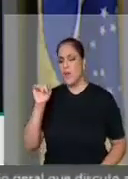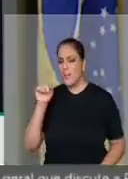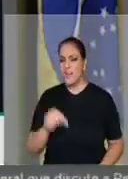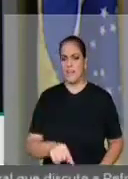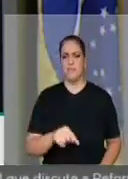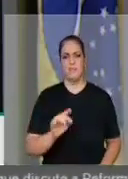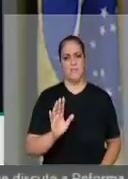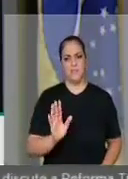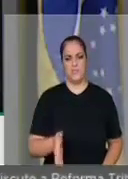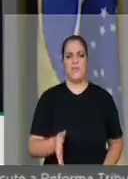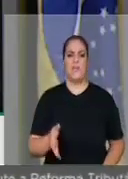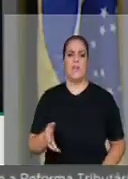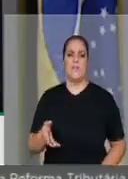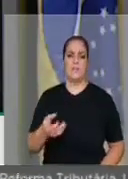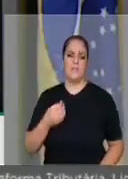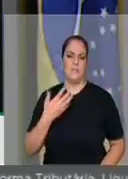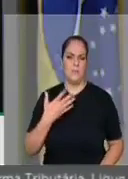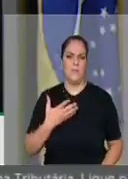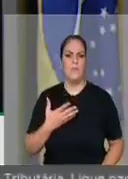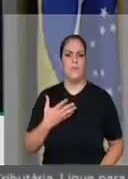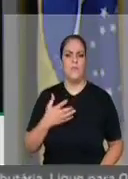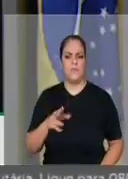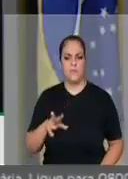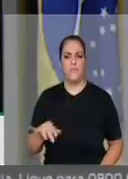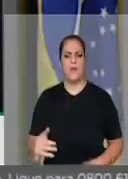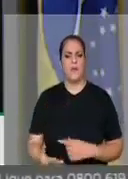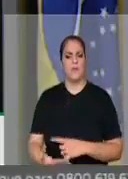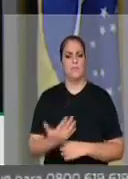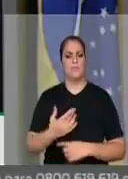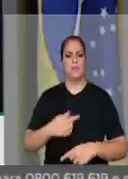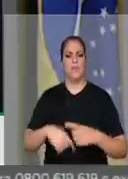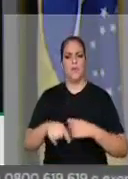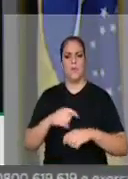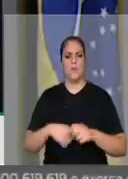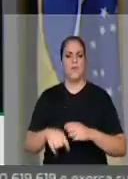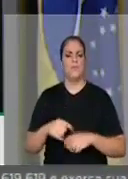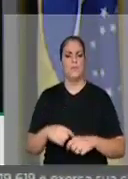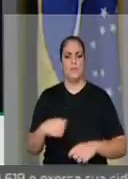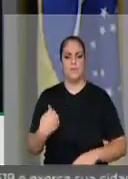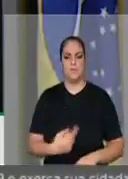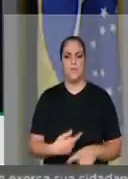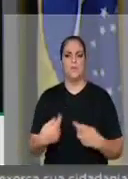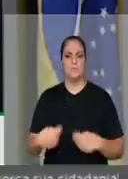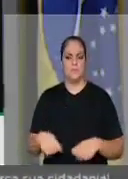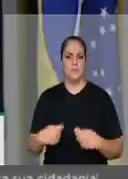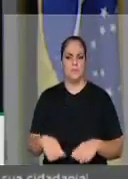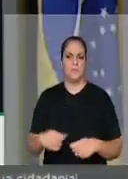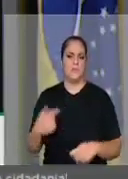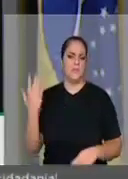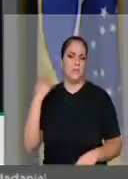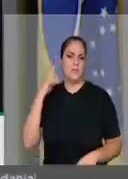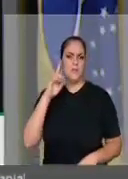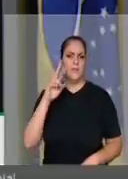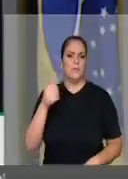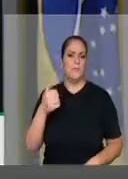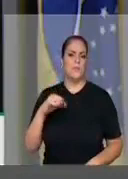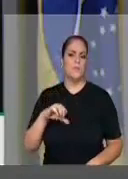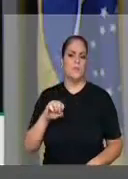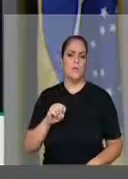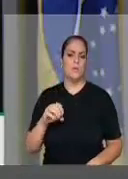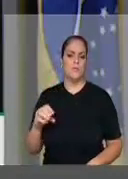outros itens, ela vai nos dar o crescimento econômico que nós tivemos até 1980,